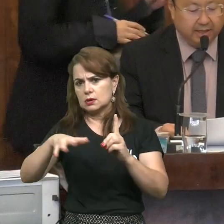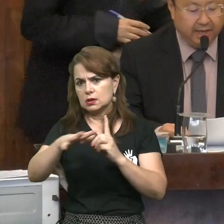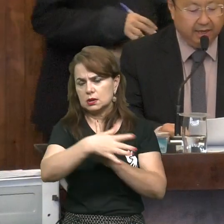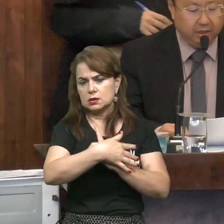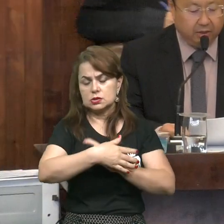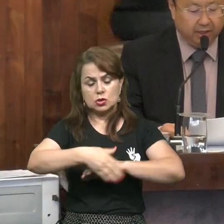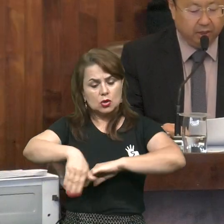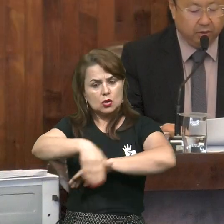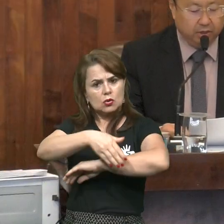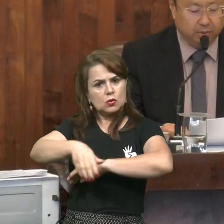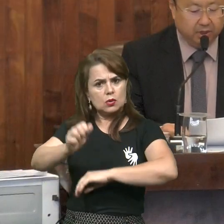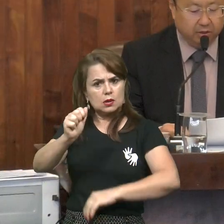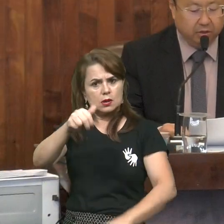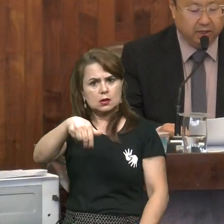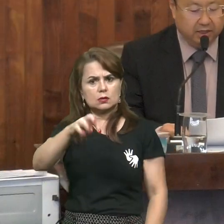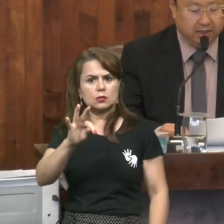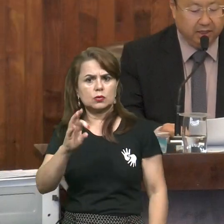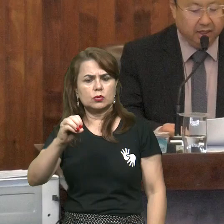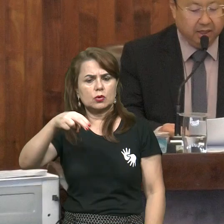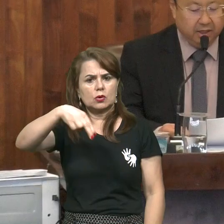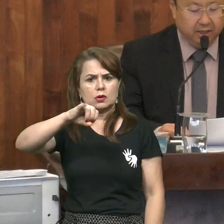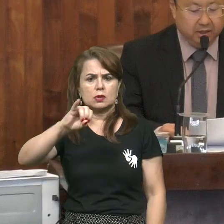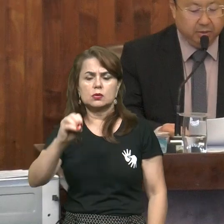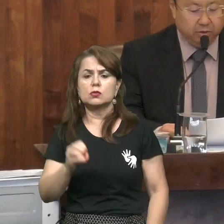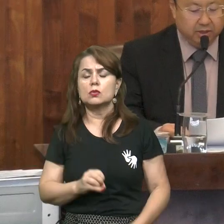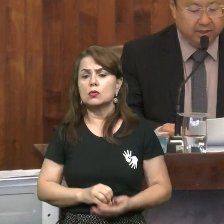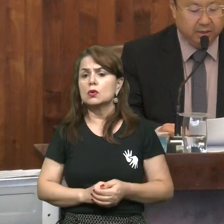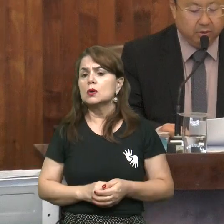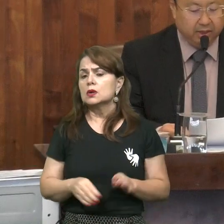Antônio Castelli, 42, portador do RG